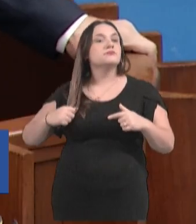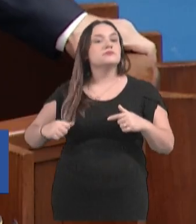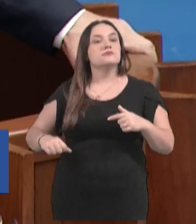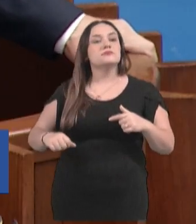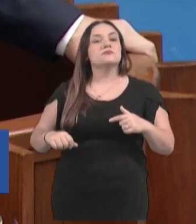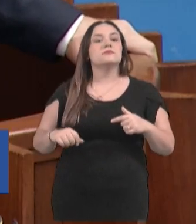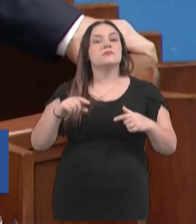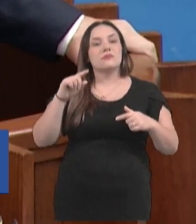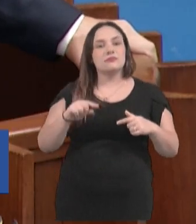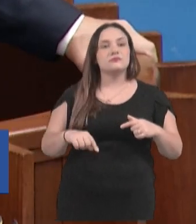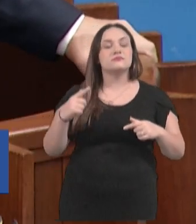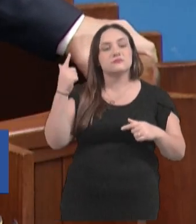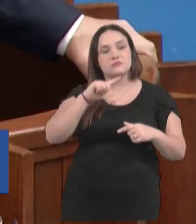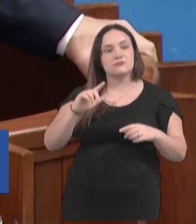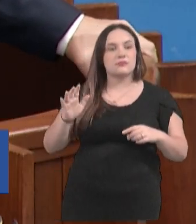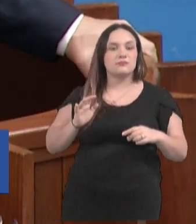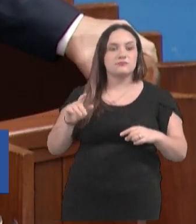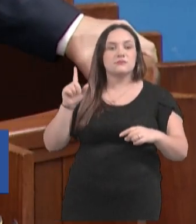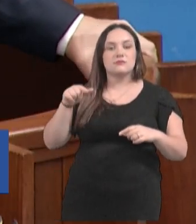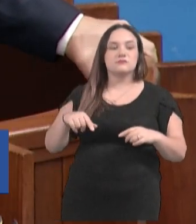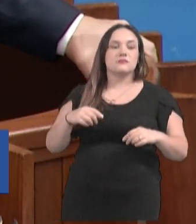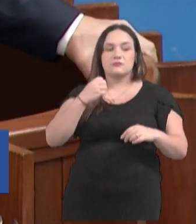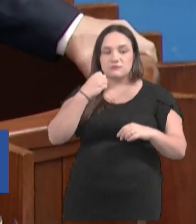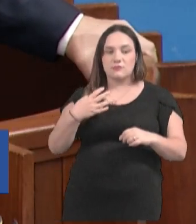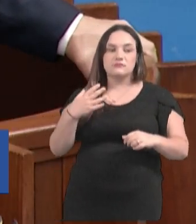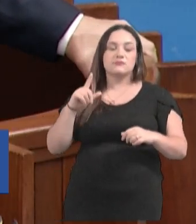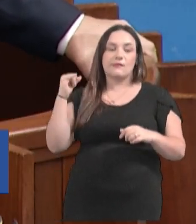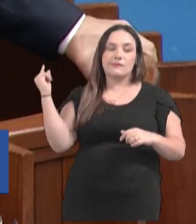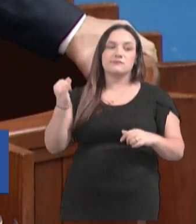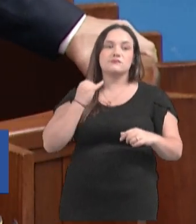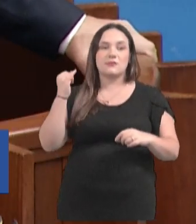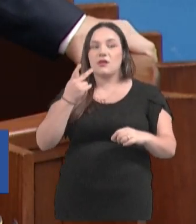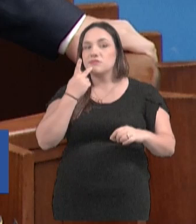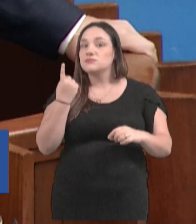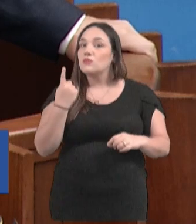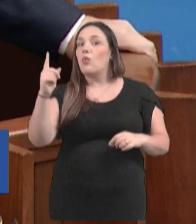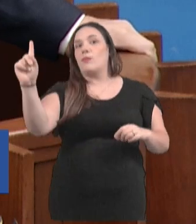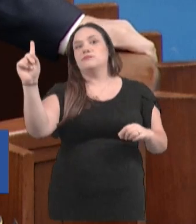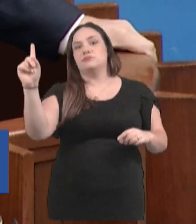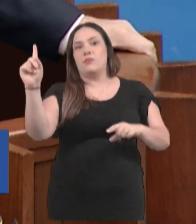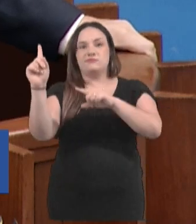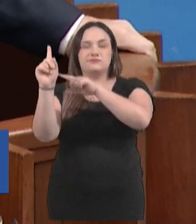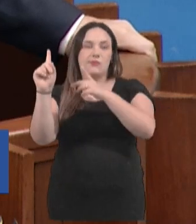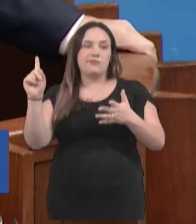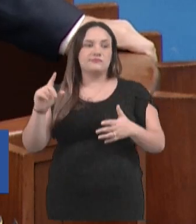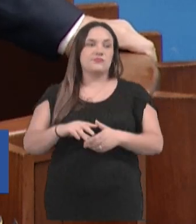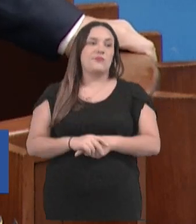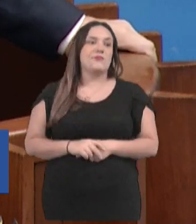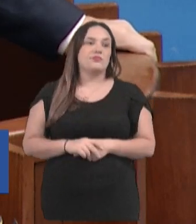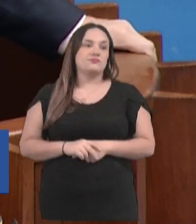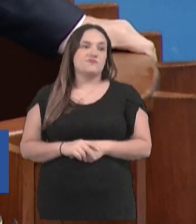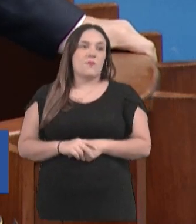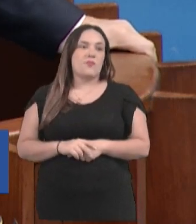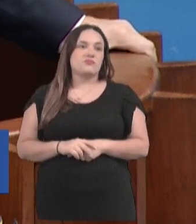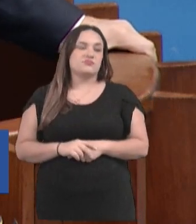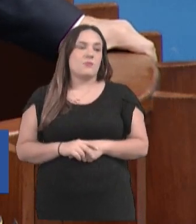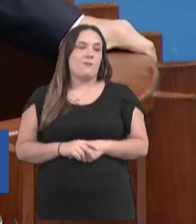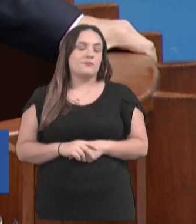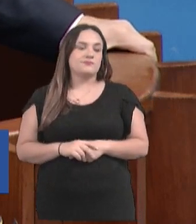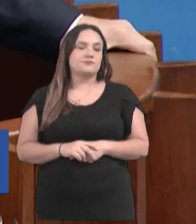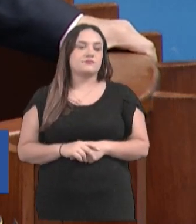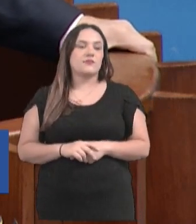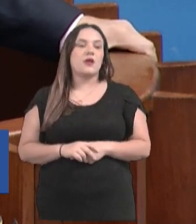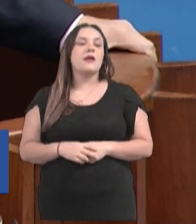Então, é bom deixar claro que é uma situação pontual. Eu, no passado, registrei